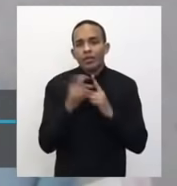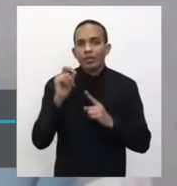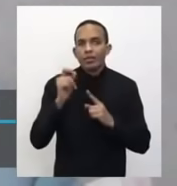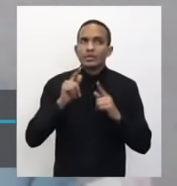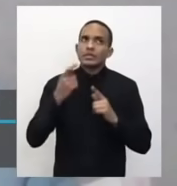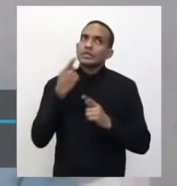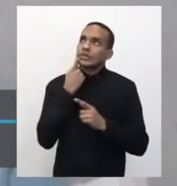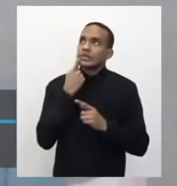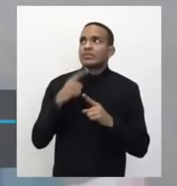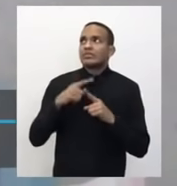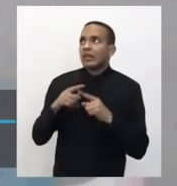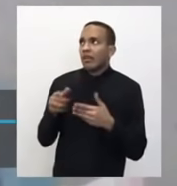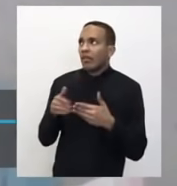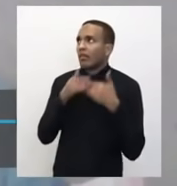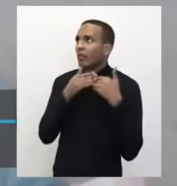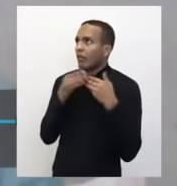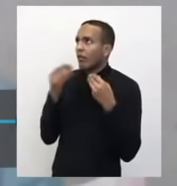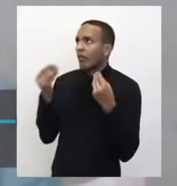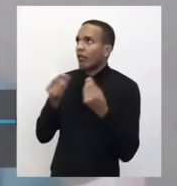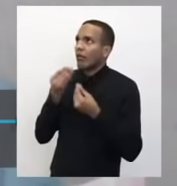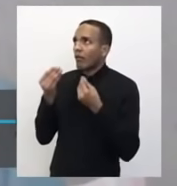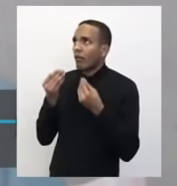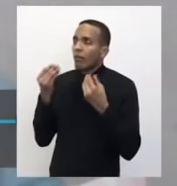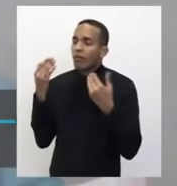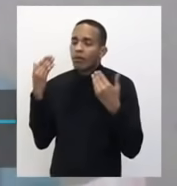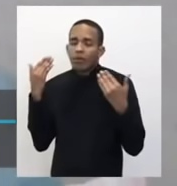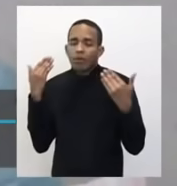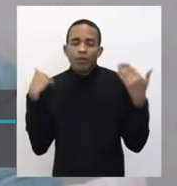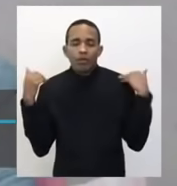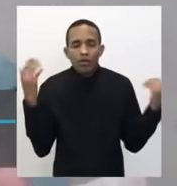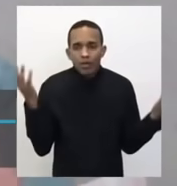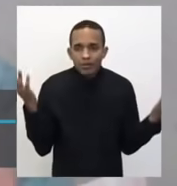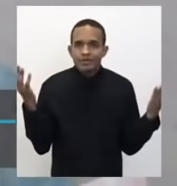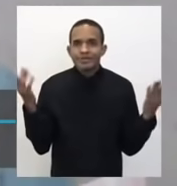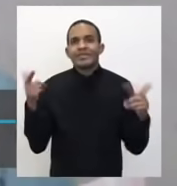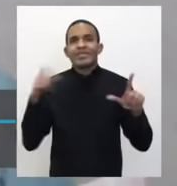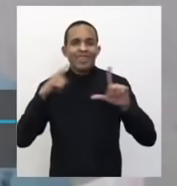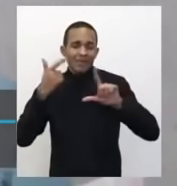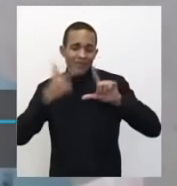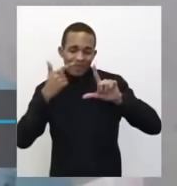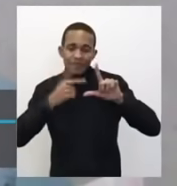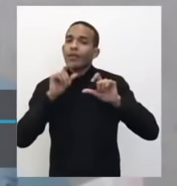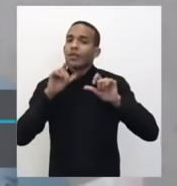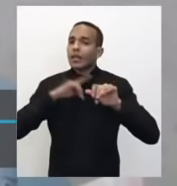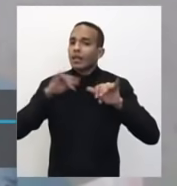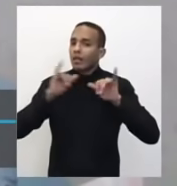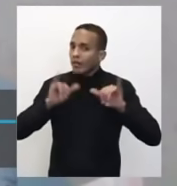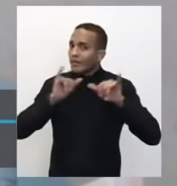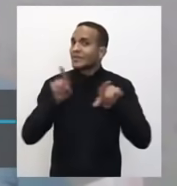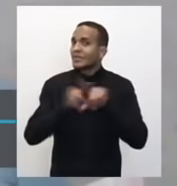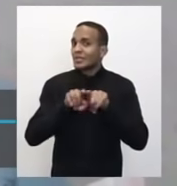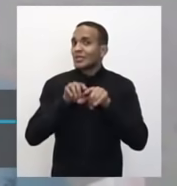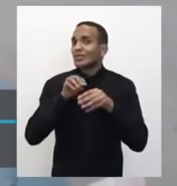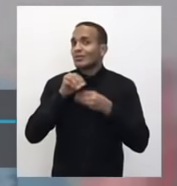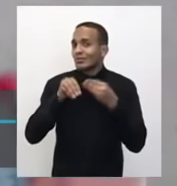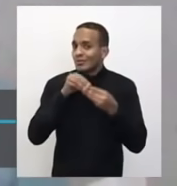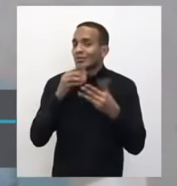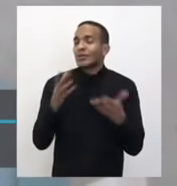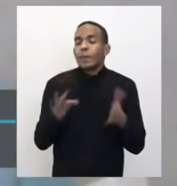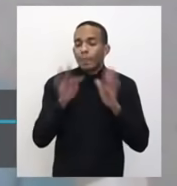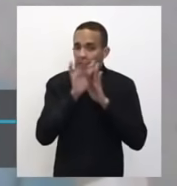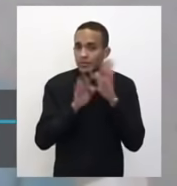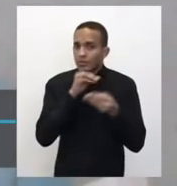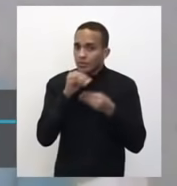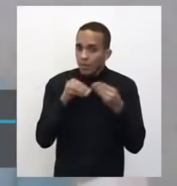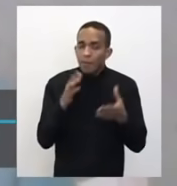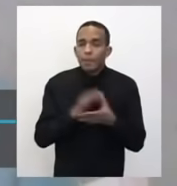com a pandemia tu não sextarás. É um meme. É um meme que está trazendo uma mensagem junto com ele, não é verdade? E para